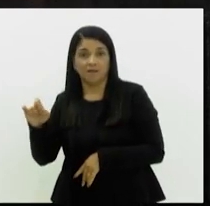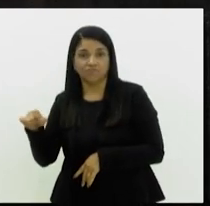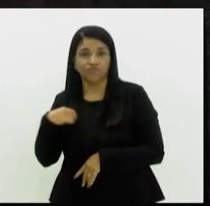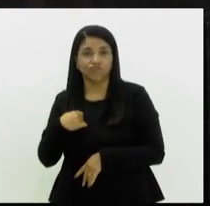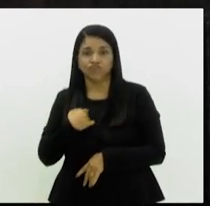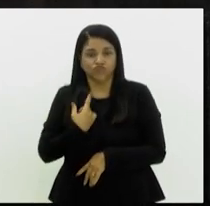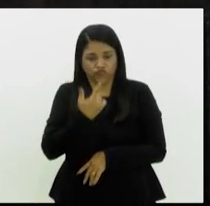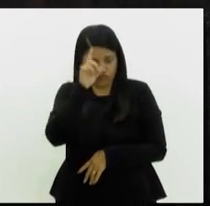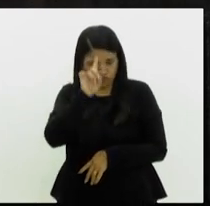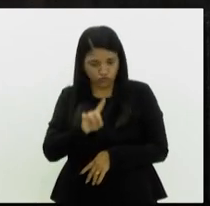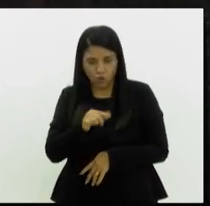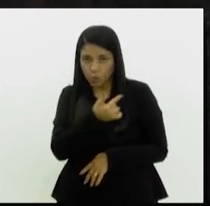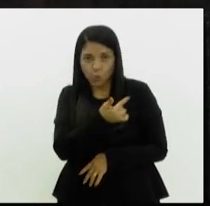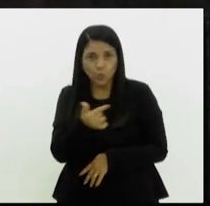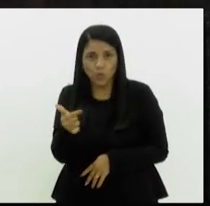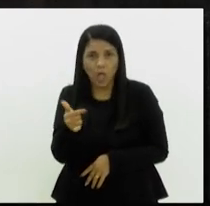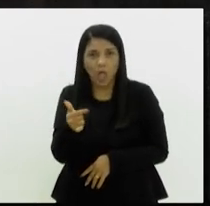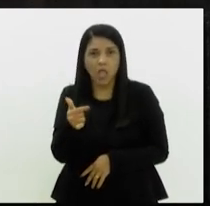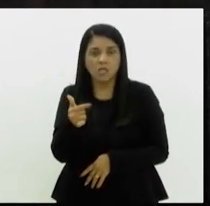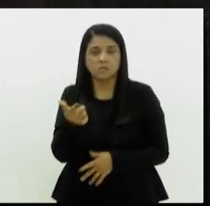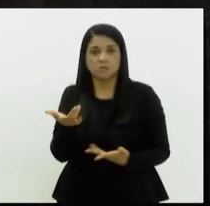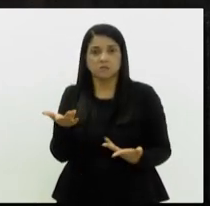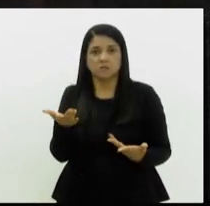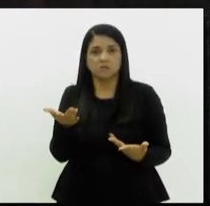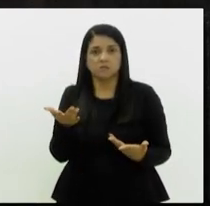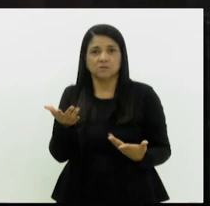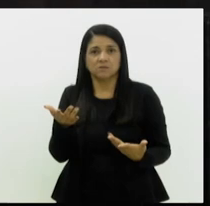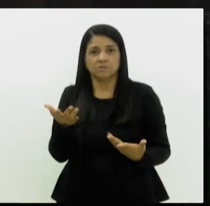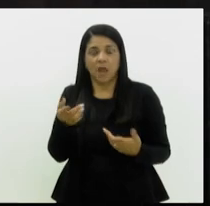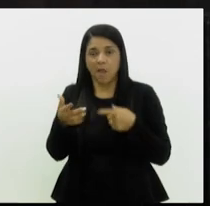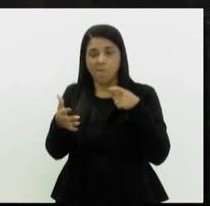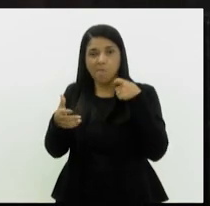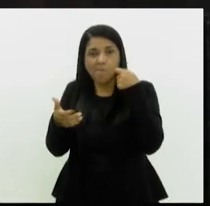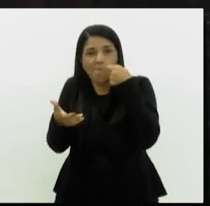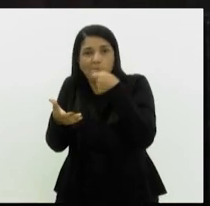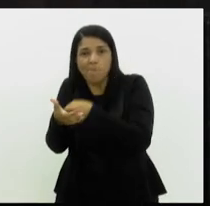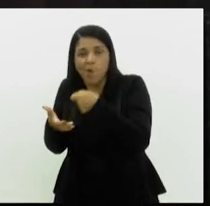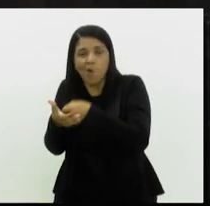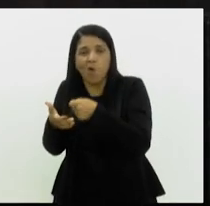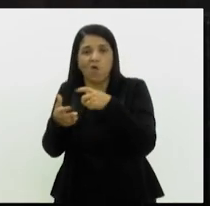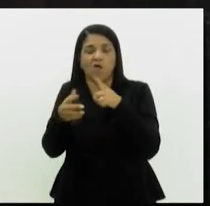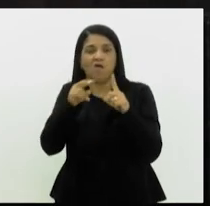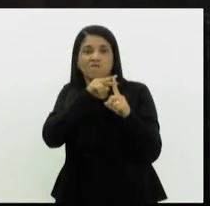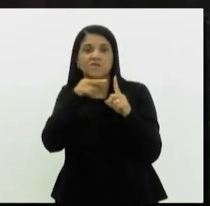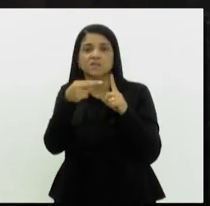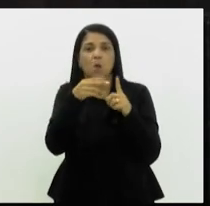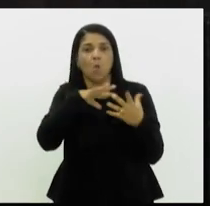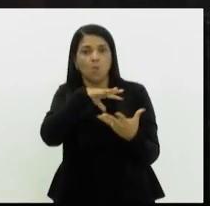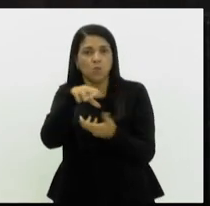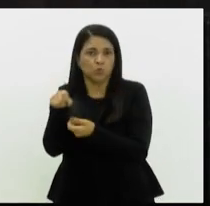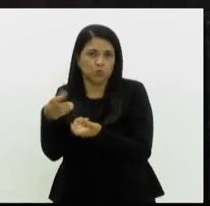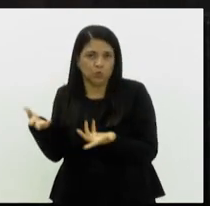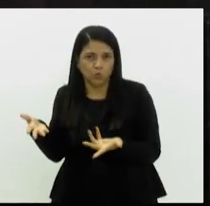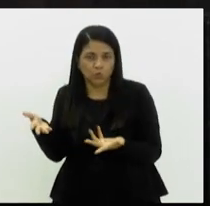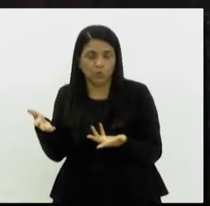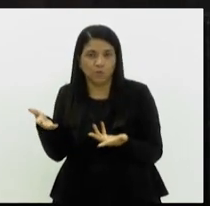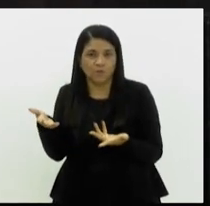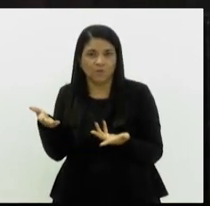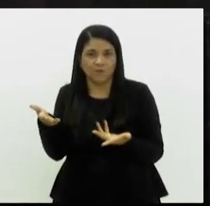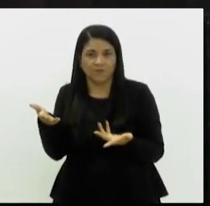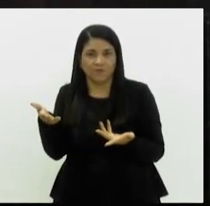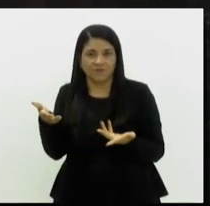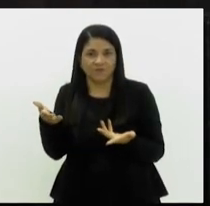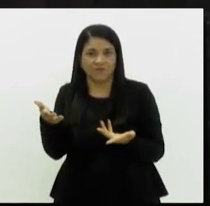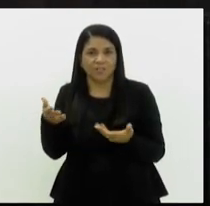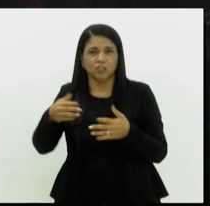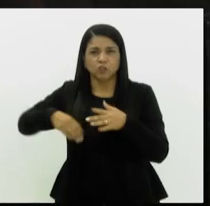para impor uma sua visão de mundo. Ou seja, é uma visão autoritária, né? E agrediram